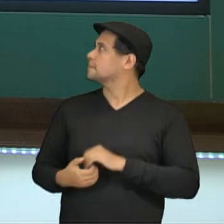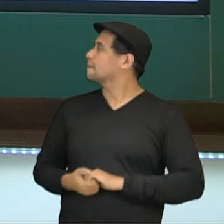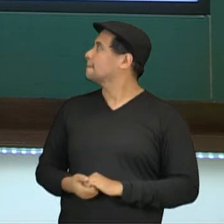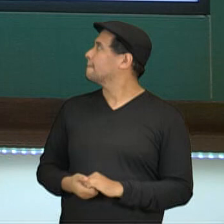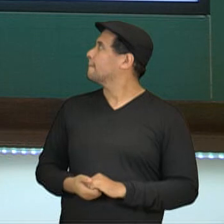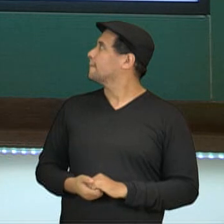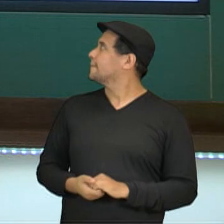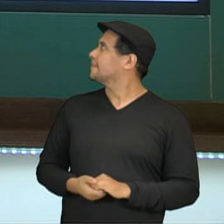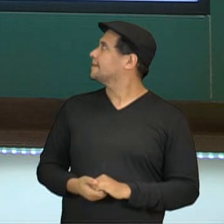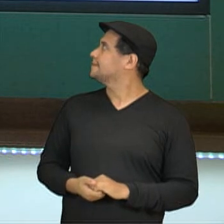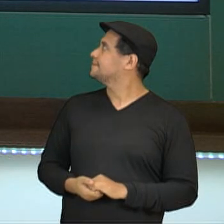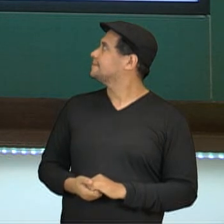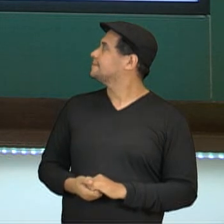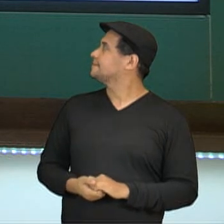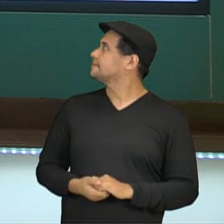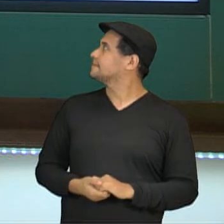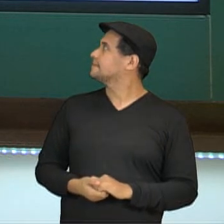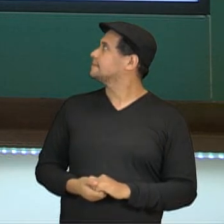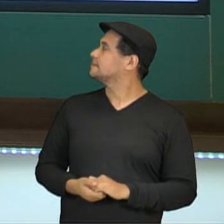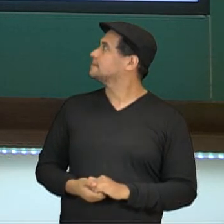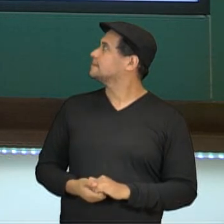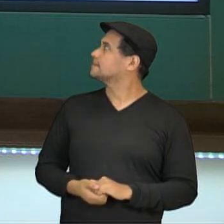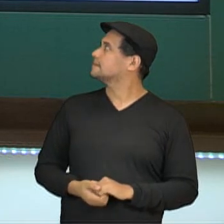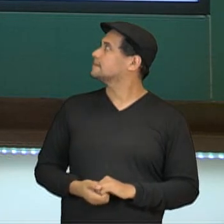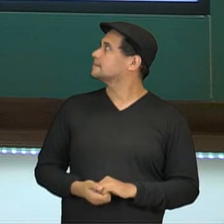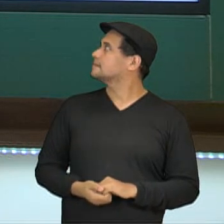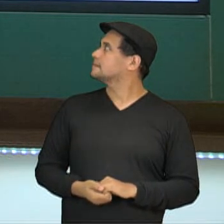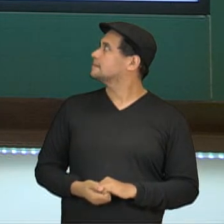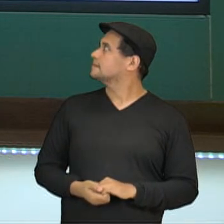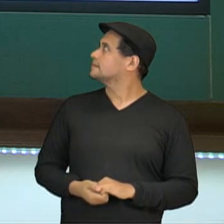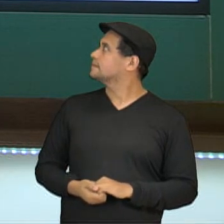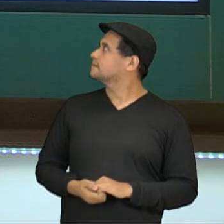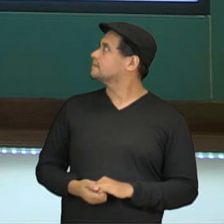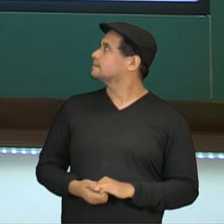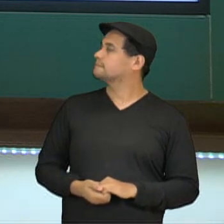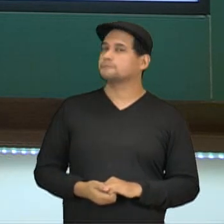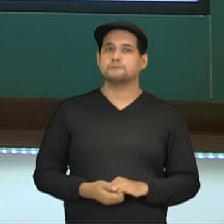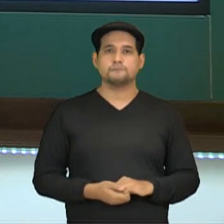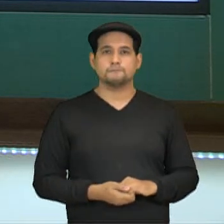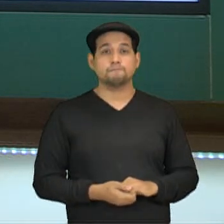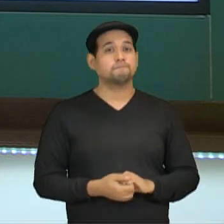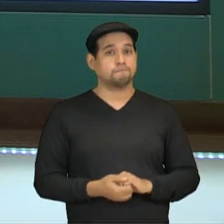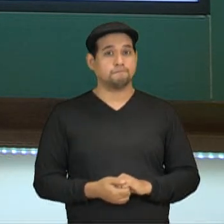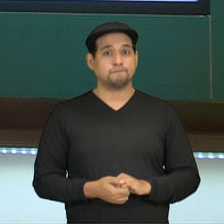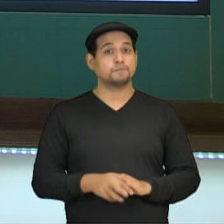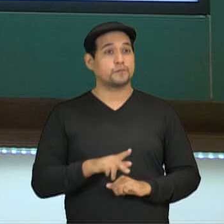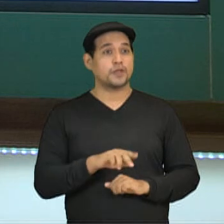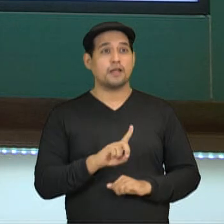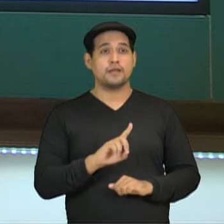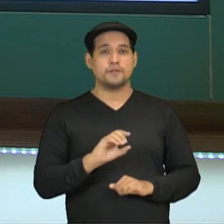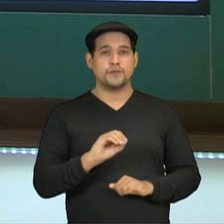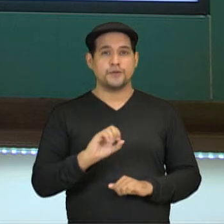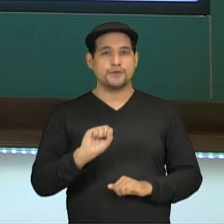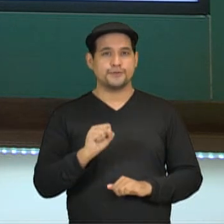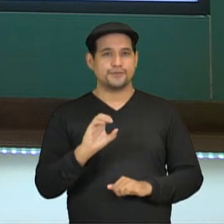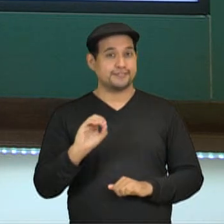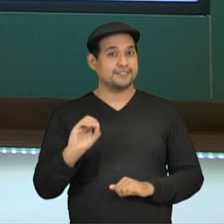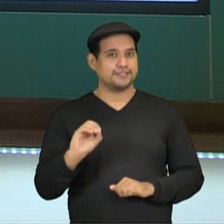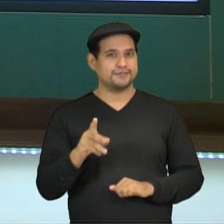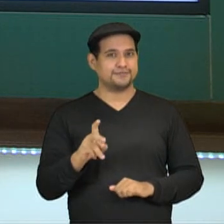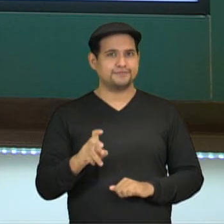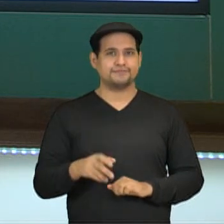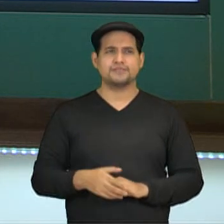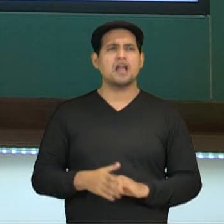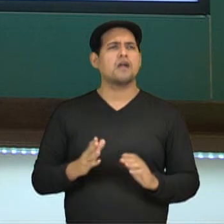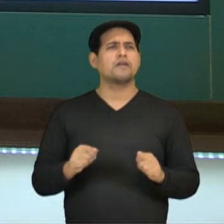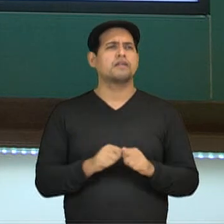Menos 2 vezes D, menos 2 vezes 32, menos 64. Igual 10.800, ok? Agora, o